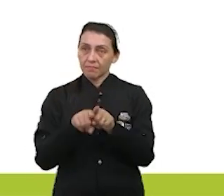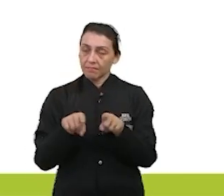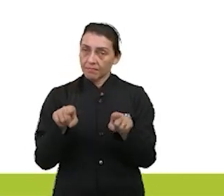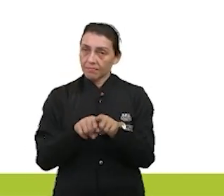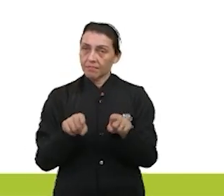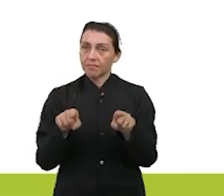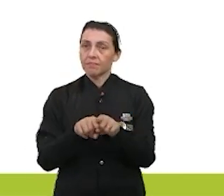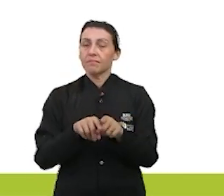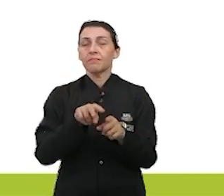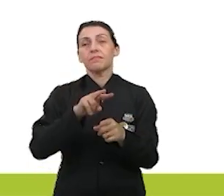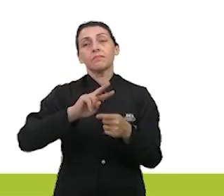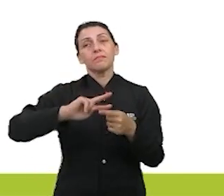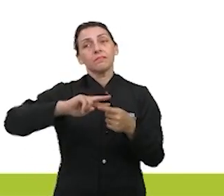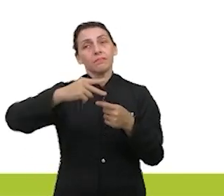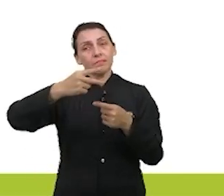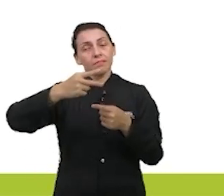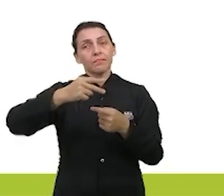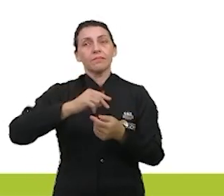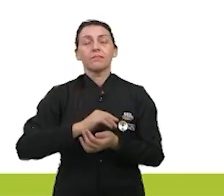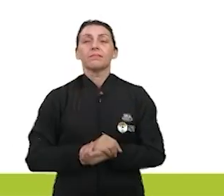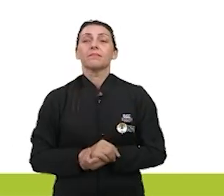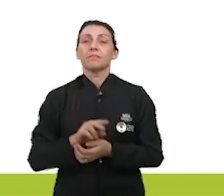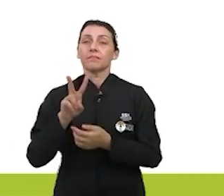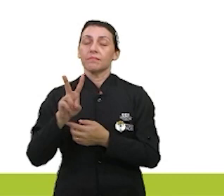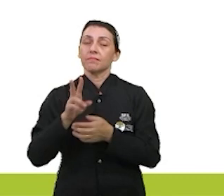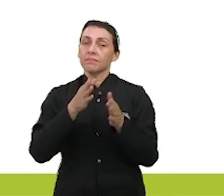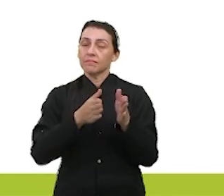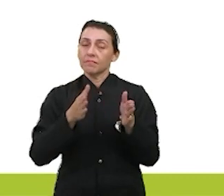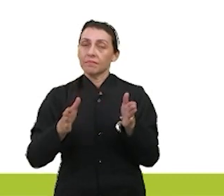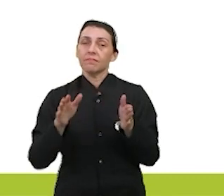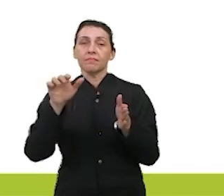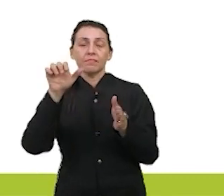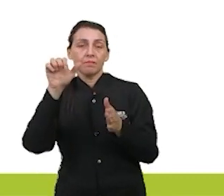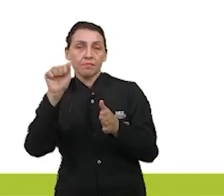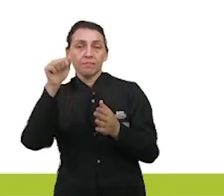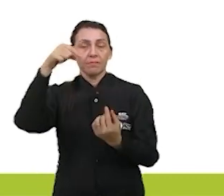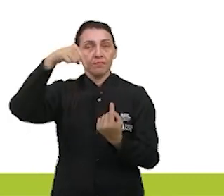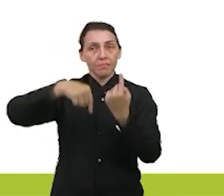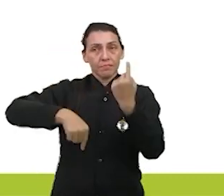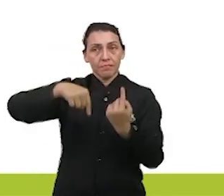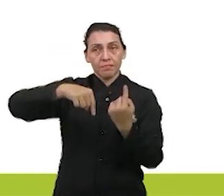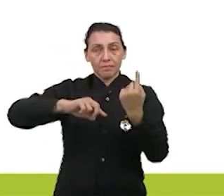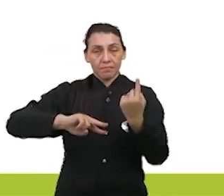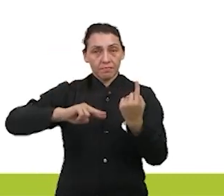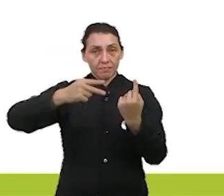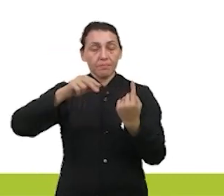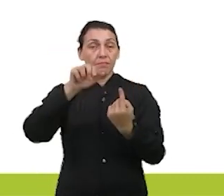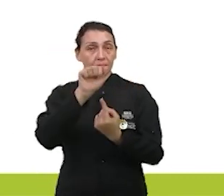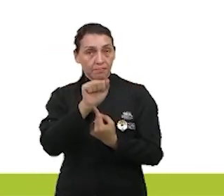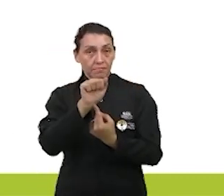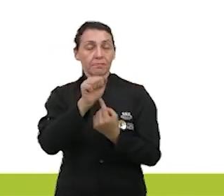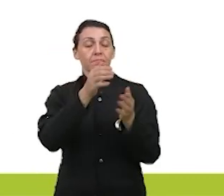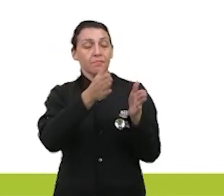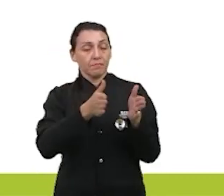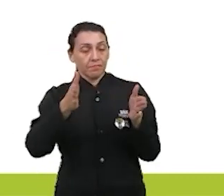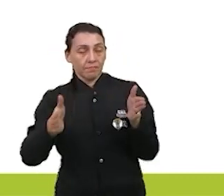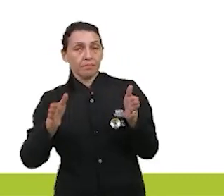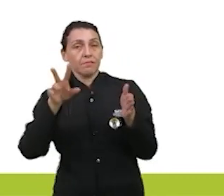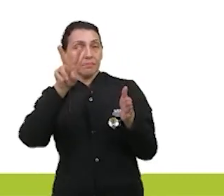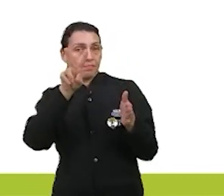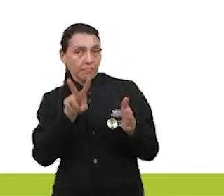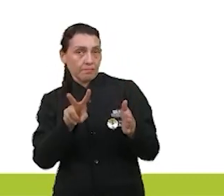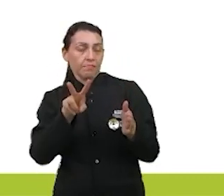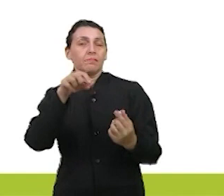disso, está trocado, né? V está em série e A em paralelo, e é o contrário. A é em série e